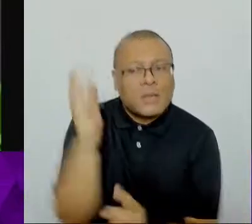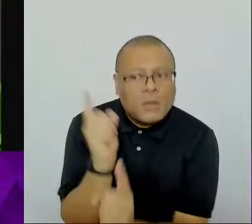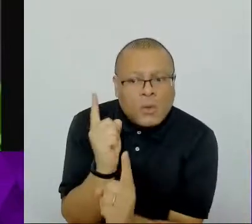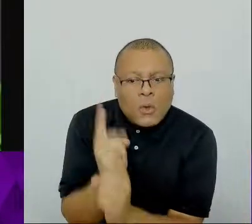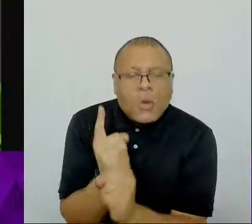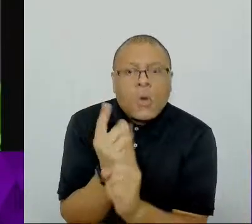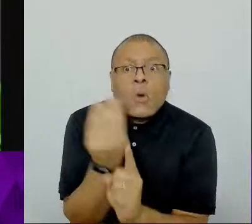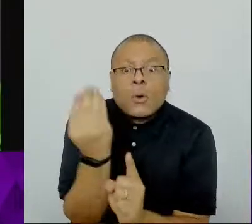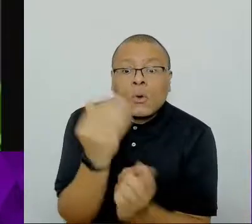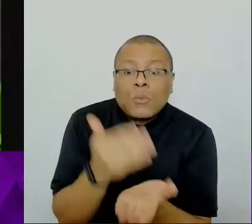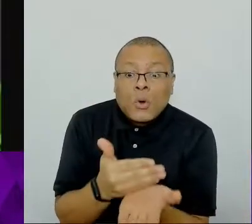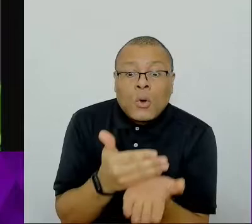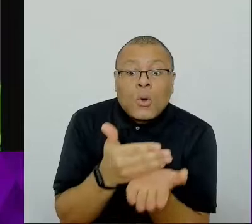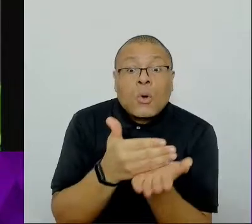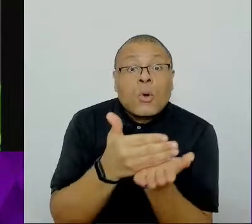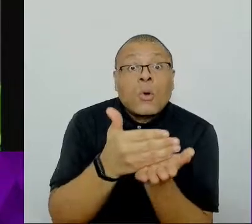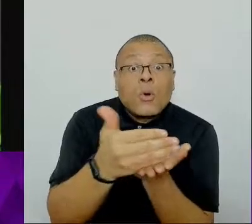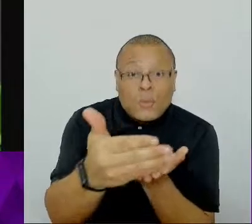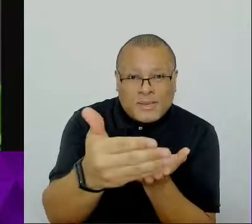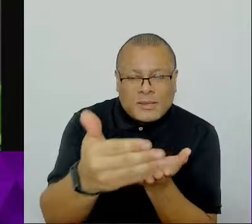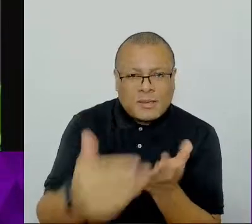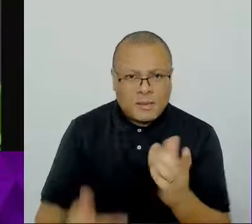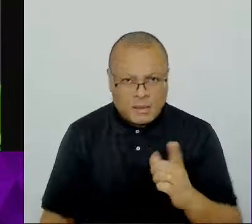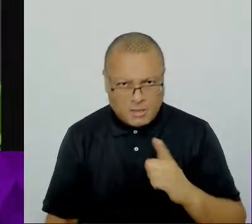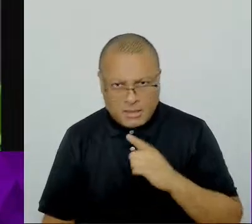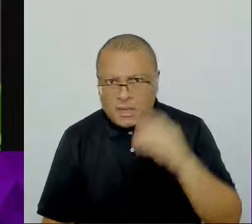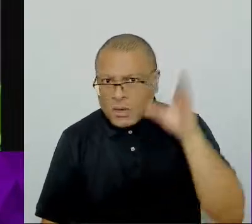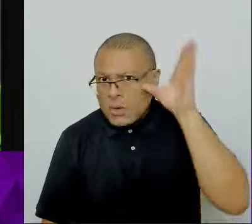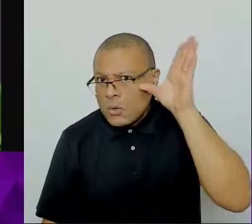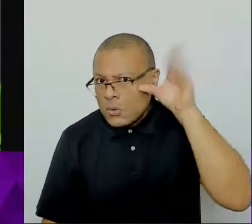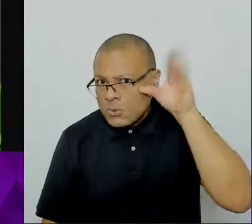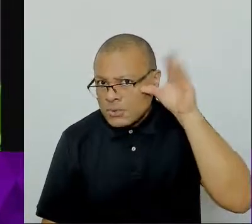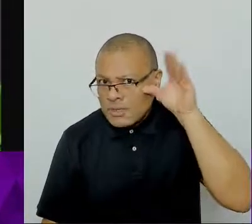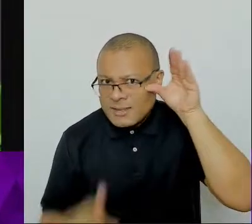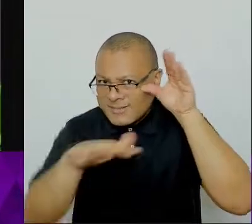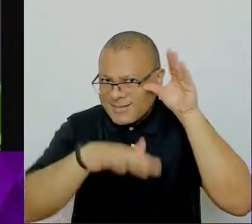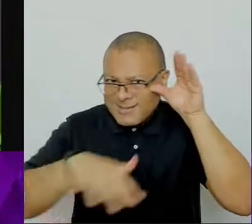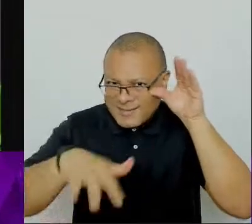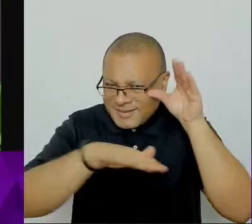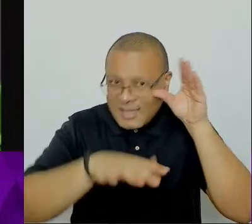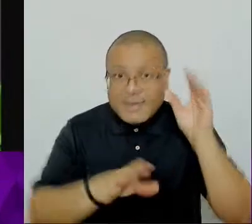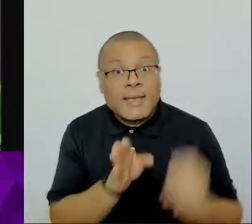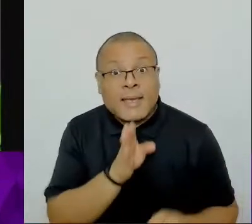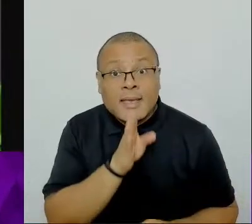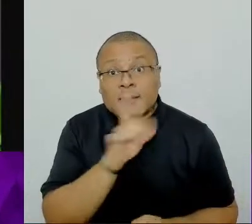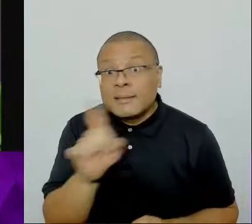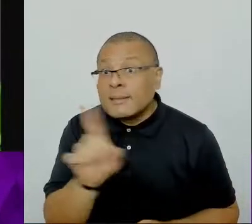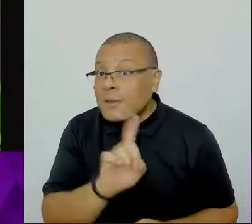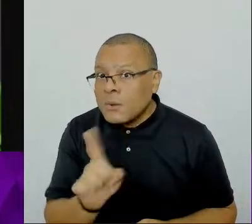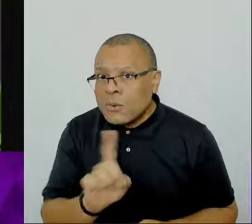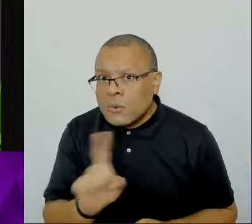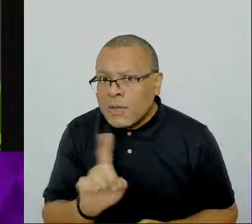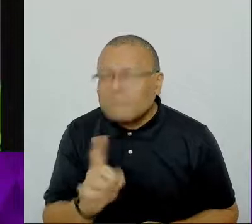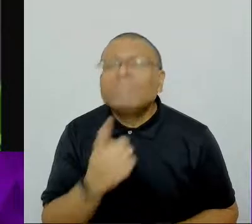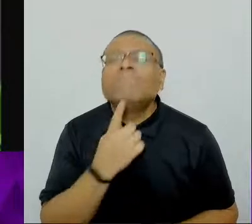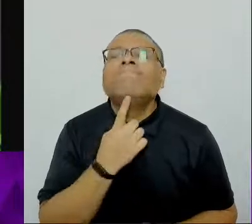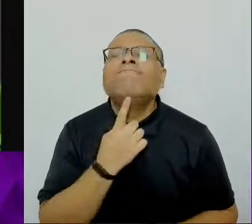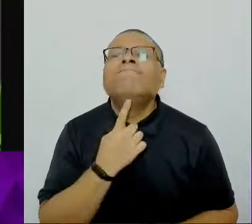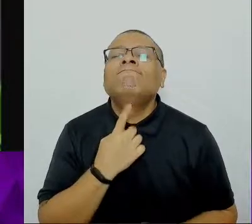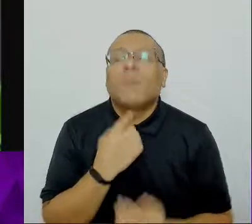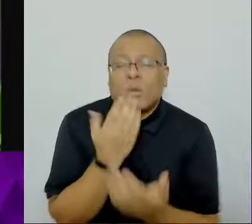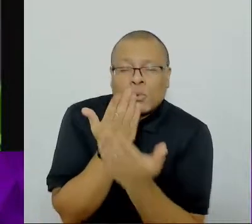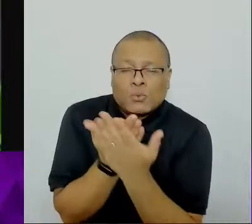como começar, ou se você tem curiosidade na área, não conhece a área e tem vontade de estudar um